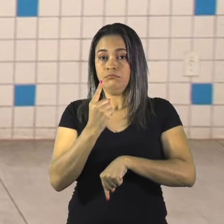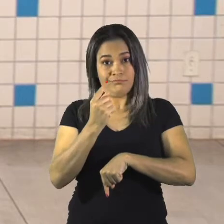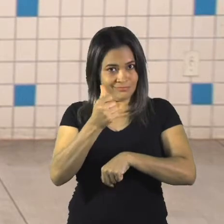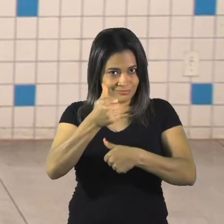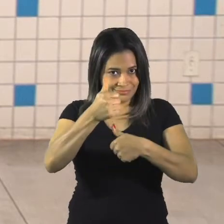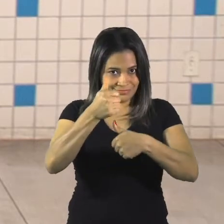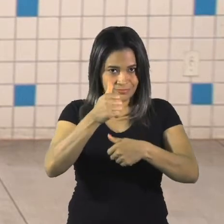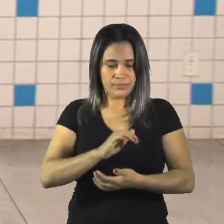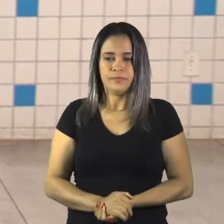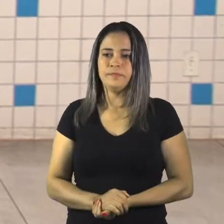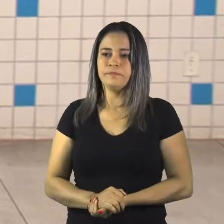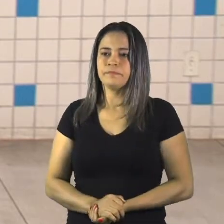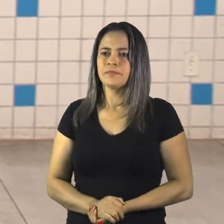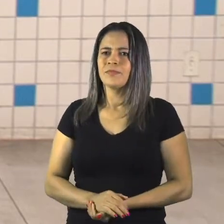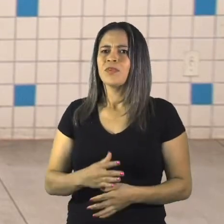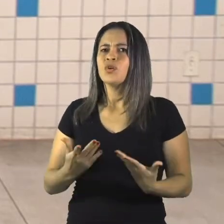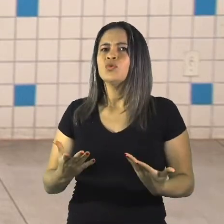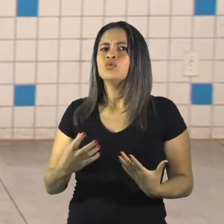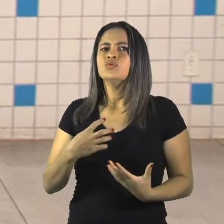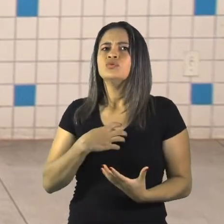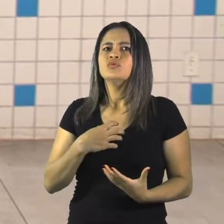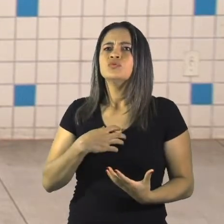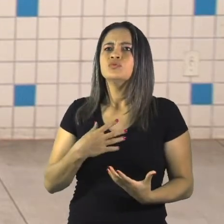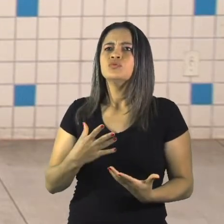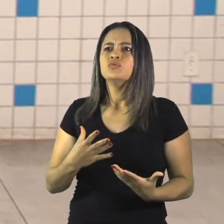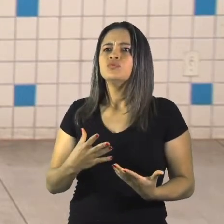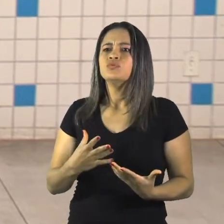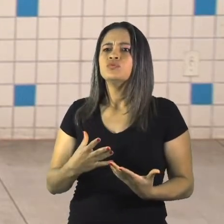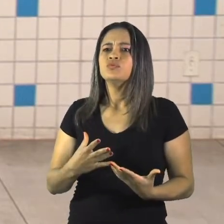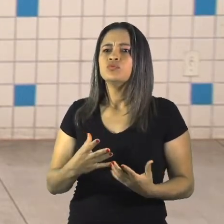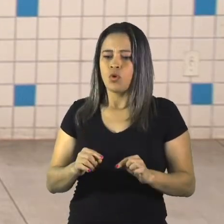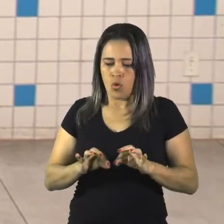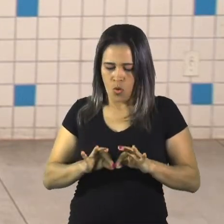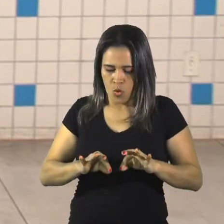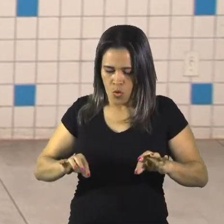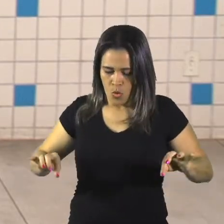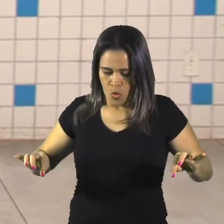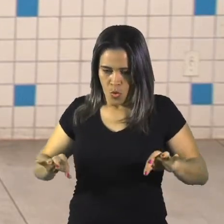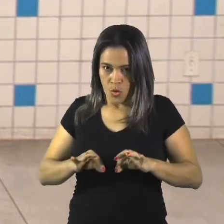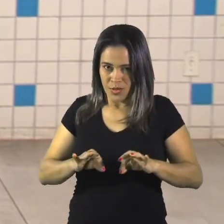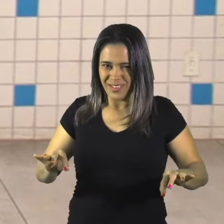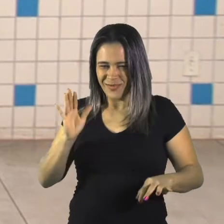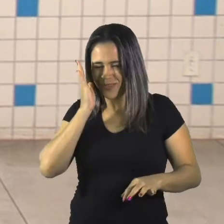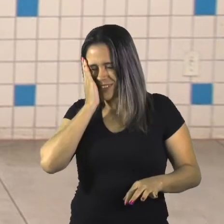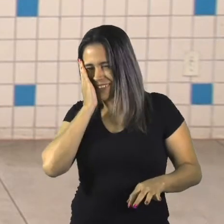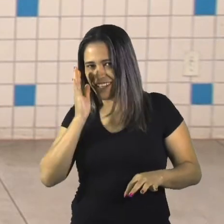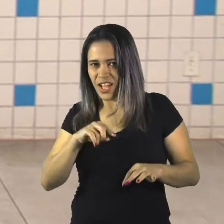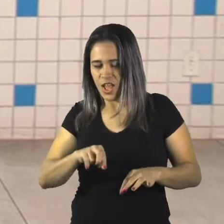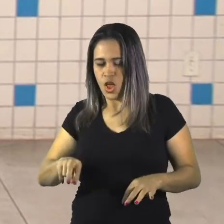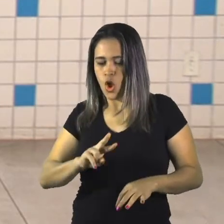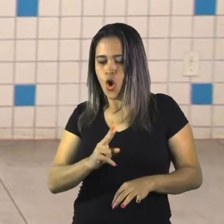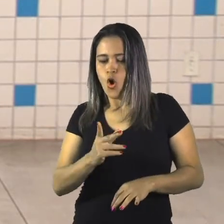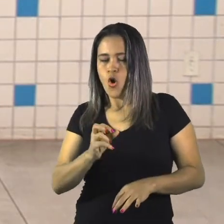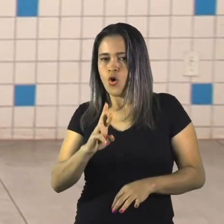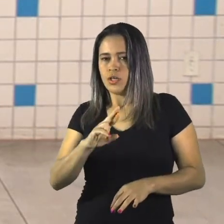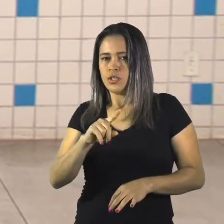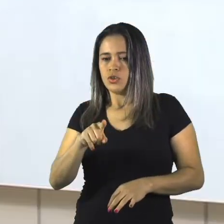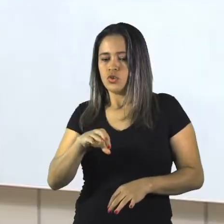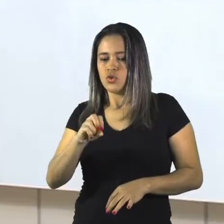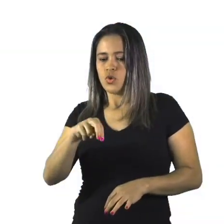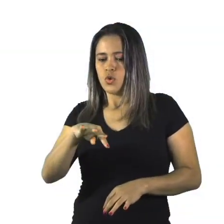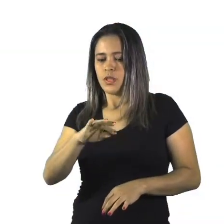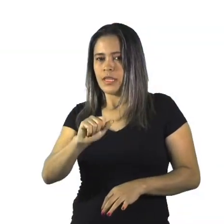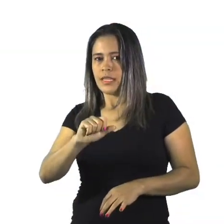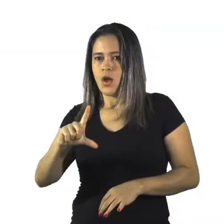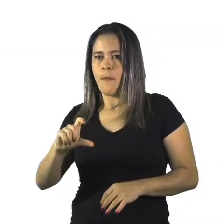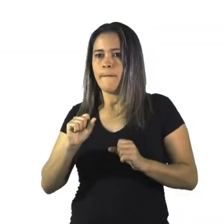beleza? Professor, e no sentido horizontal, de quando eu estou deitado, também pode ter duas direções.